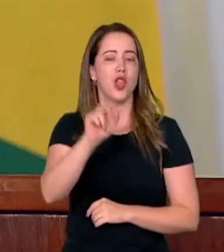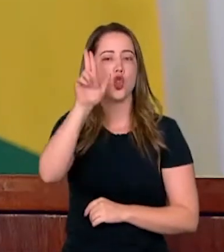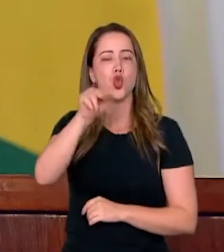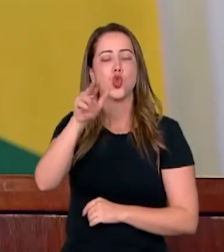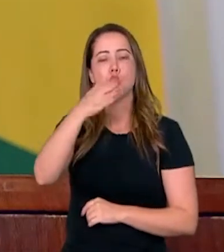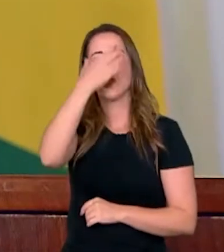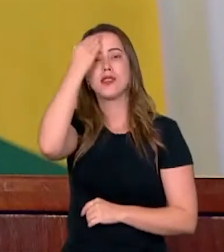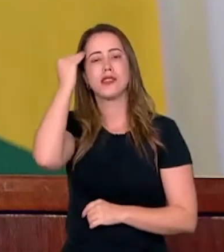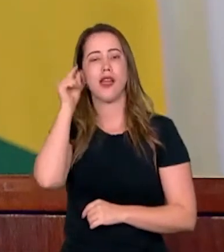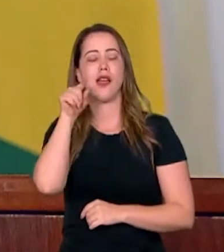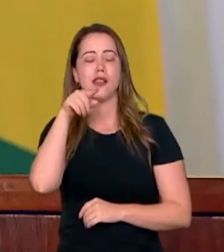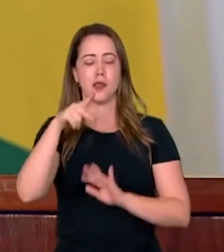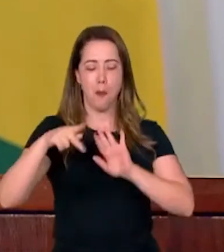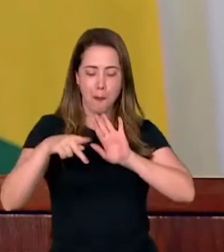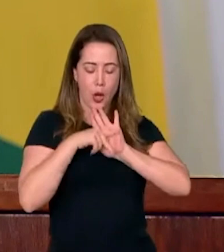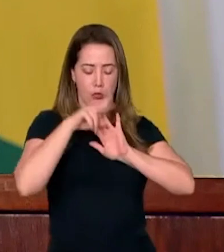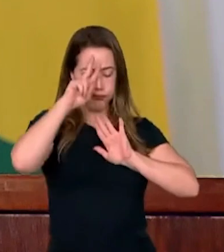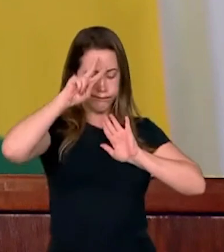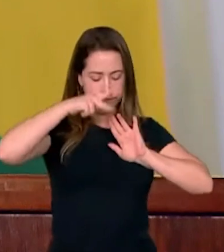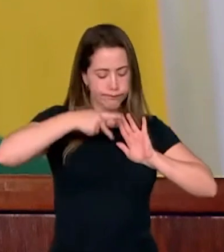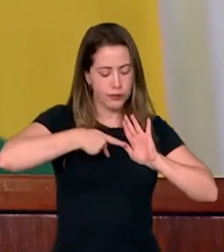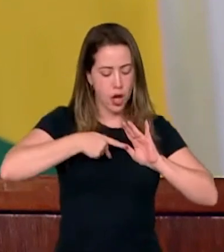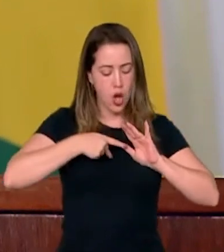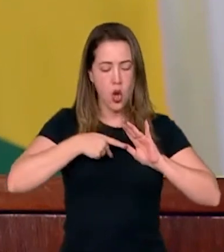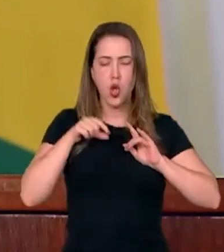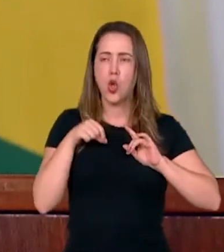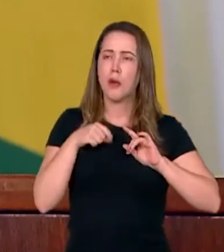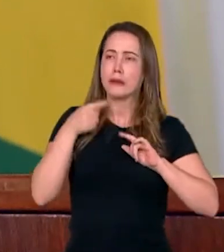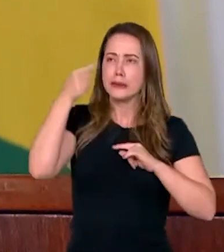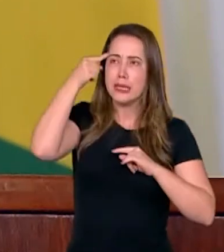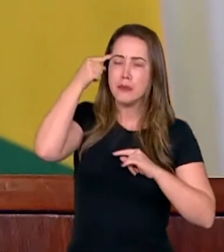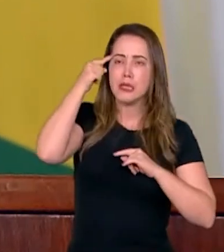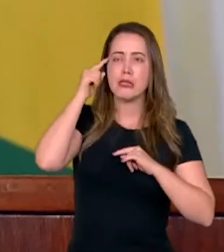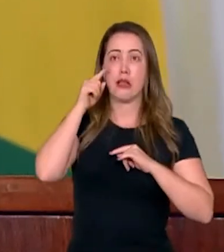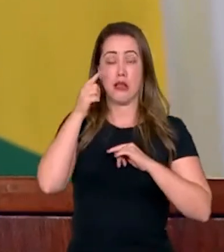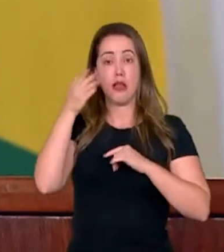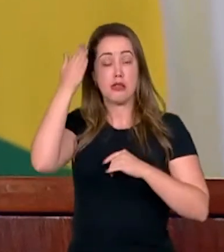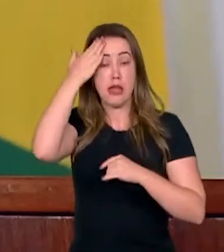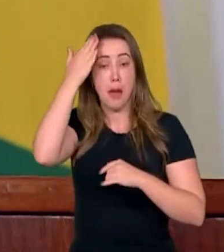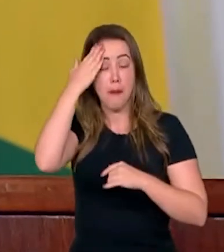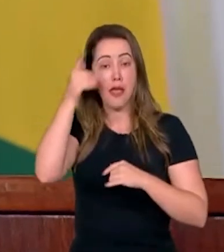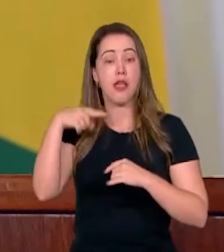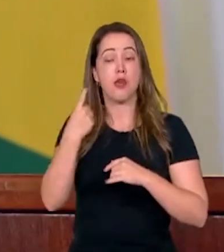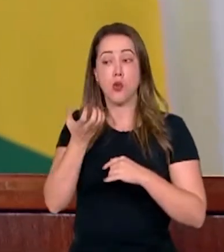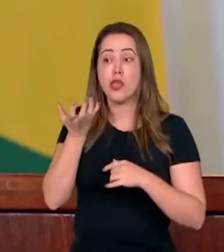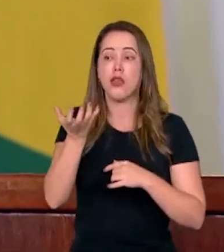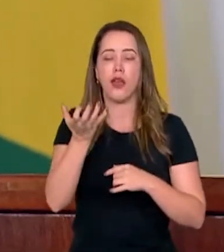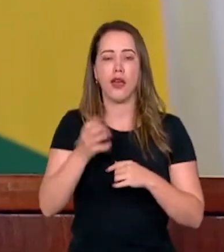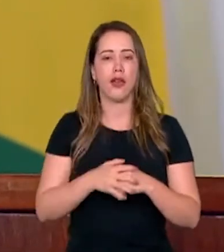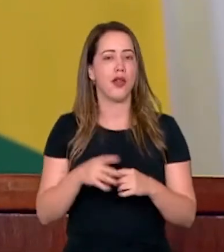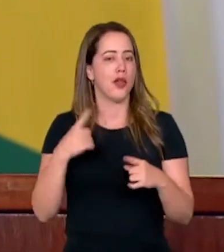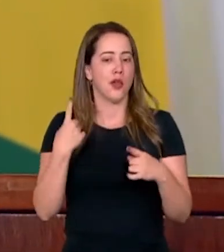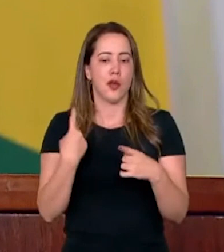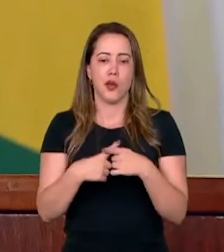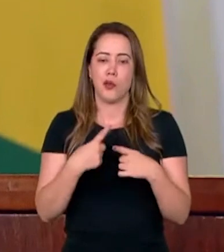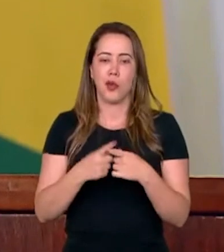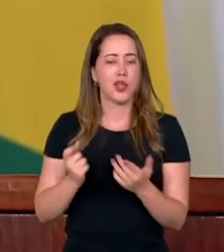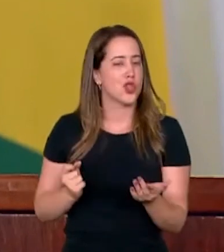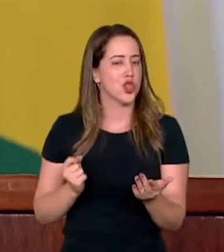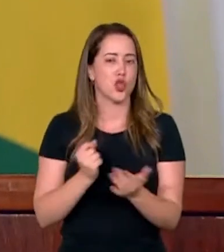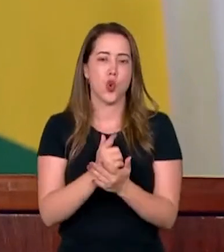são. É não esquecer o que vocês querem. Porque a gente não compra nem honra, nem